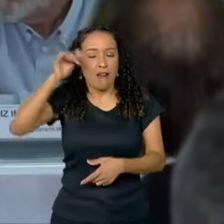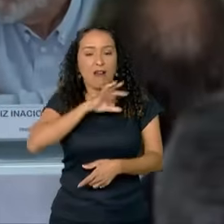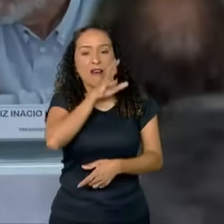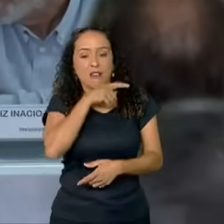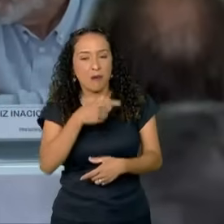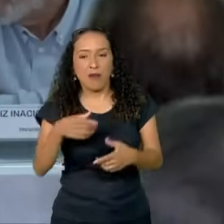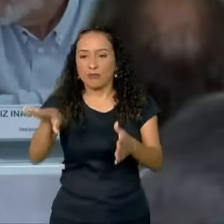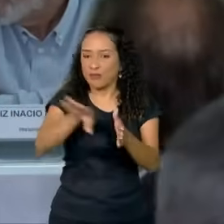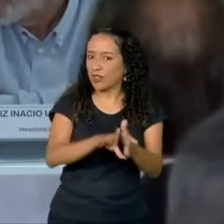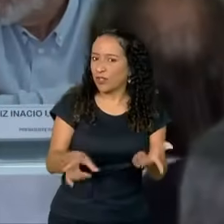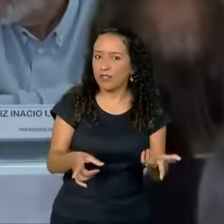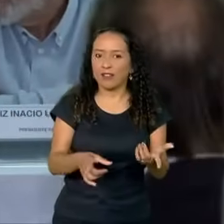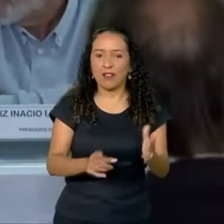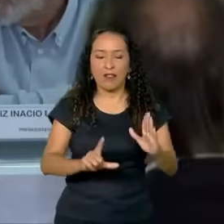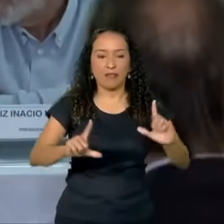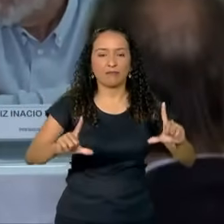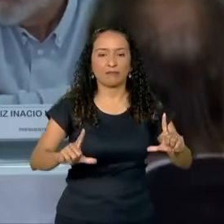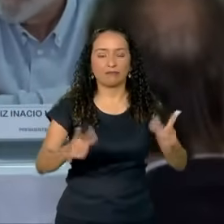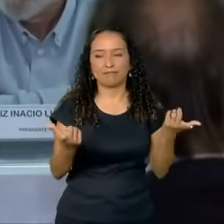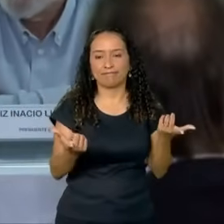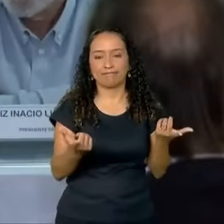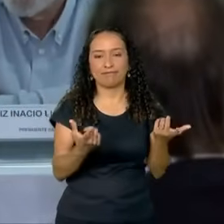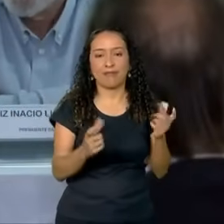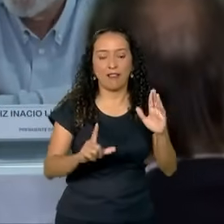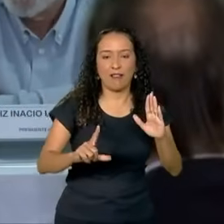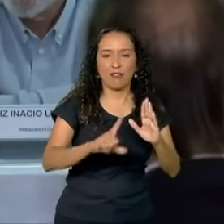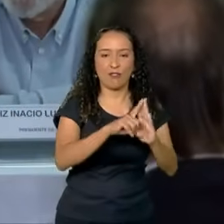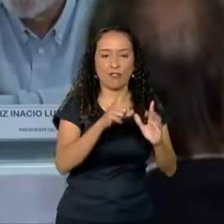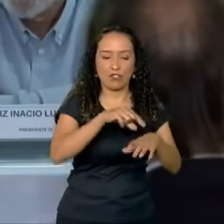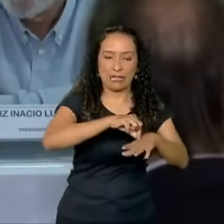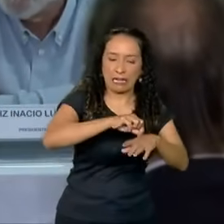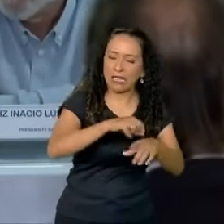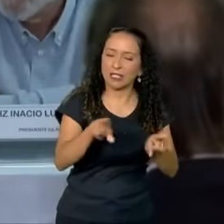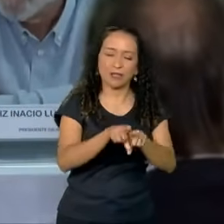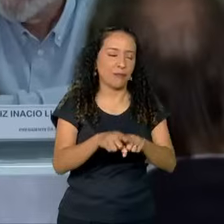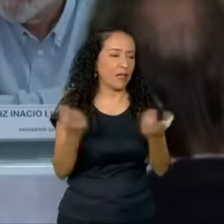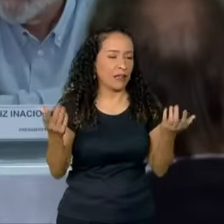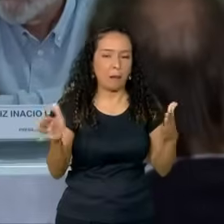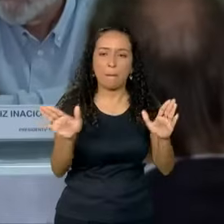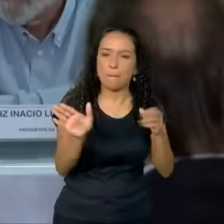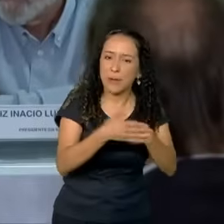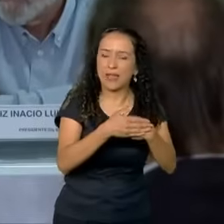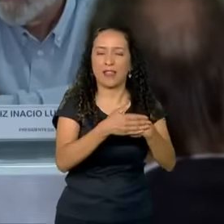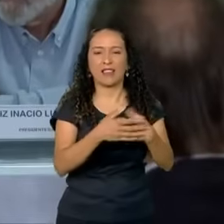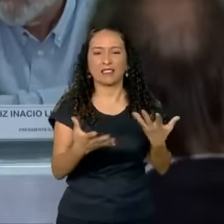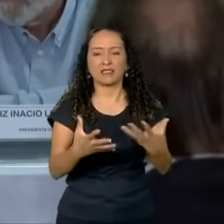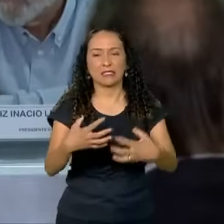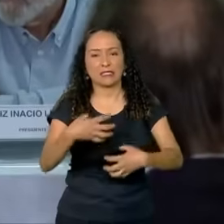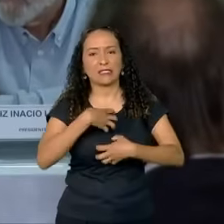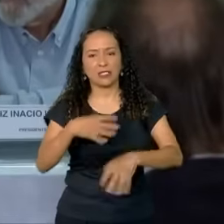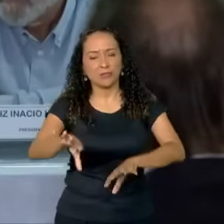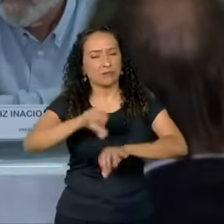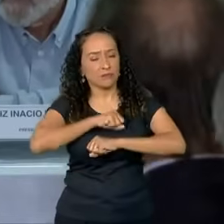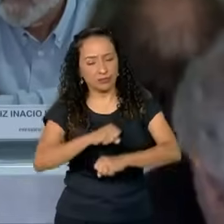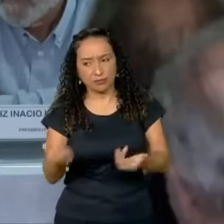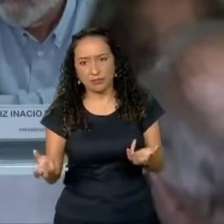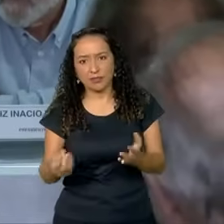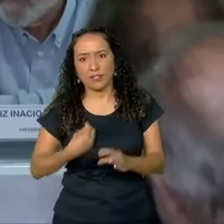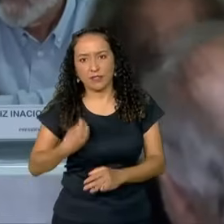o frigorífico foi também atingido, está colapsado. Isso atinge a vida dos trabalhadores, naturalmente, mas tem uma questão